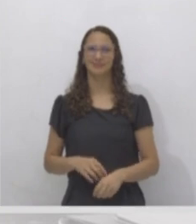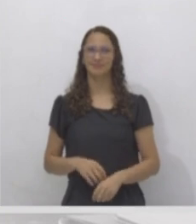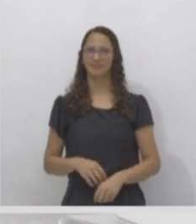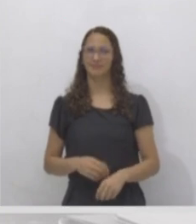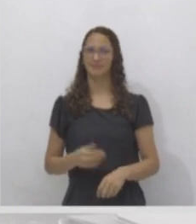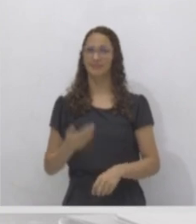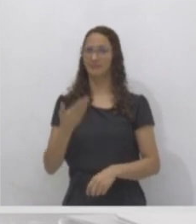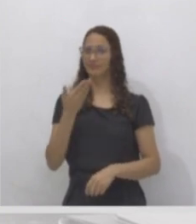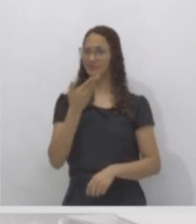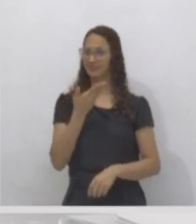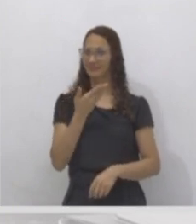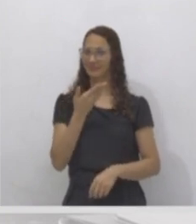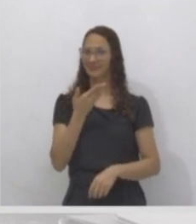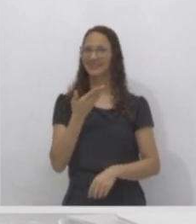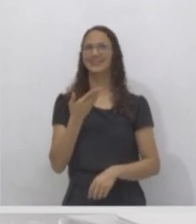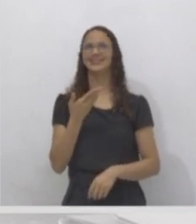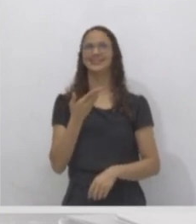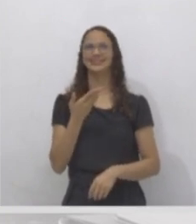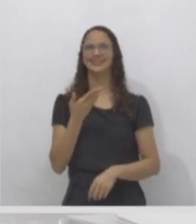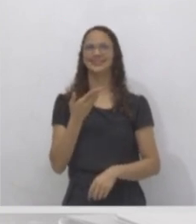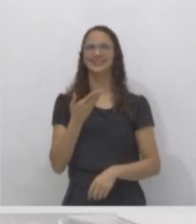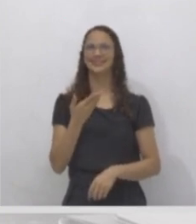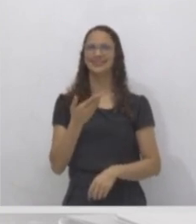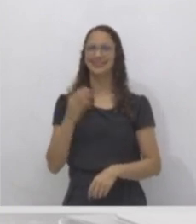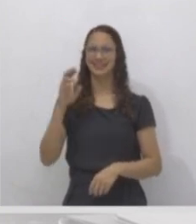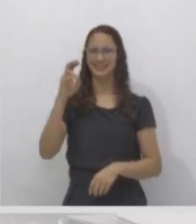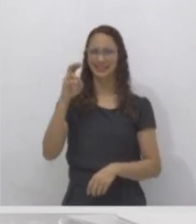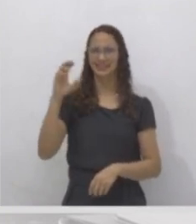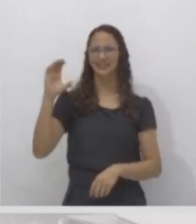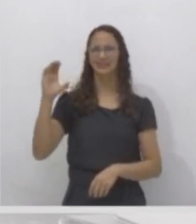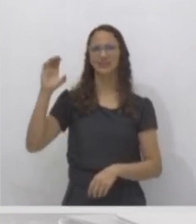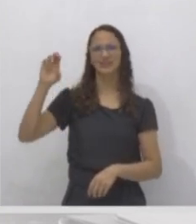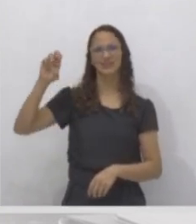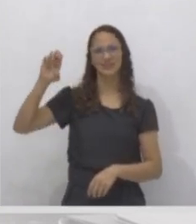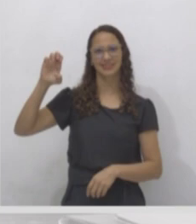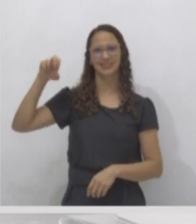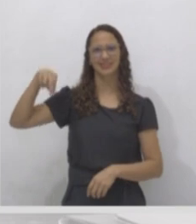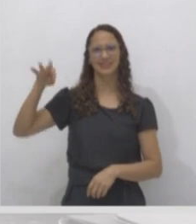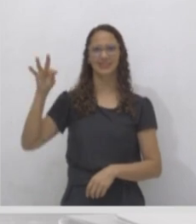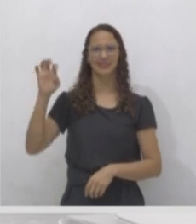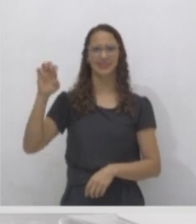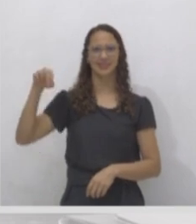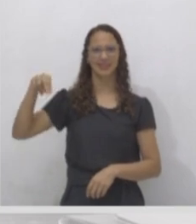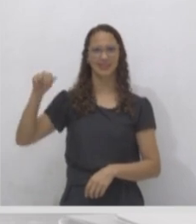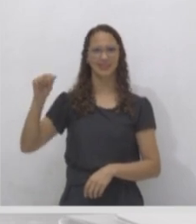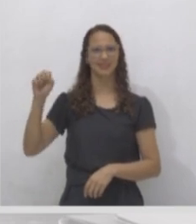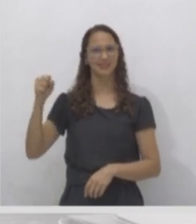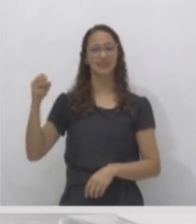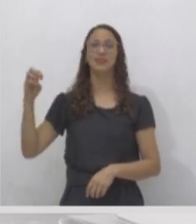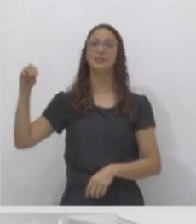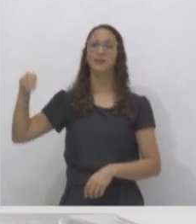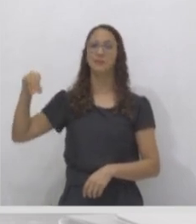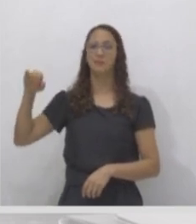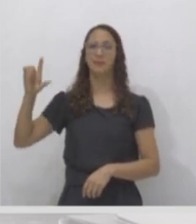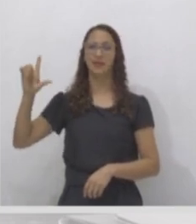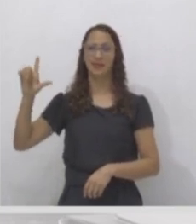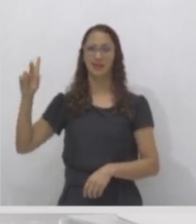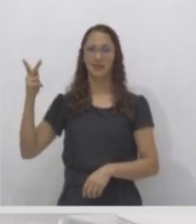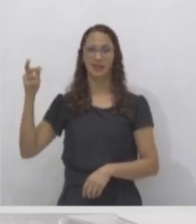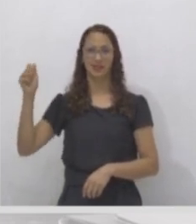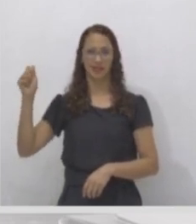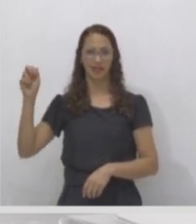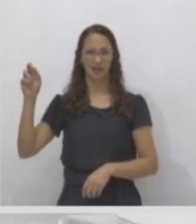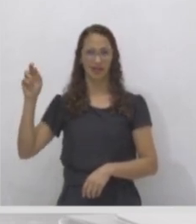5 centenas de milhar, 3 dezenas de milhar, 0 unidades de